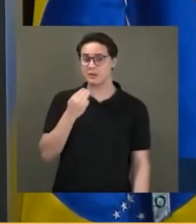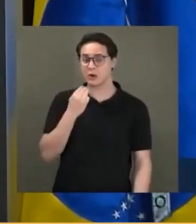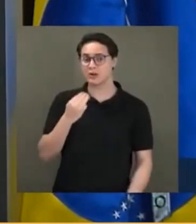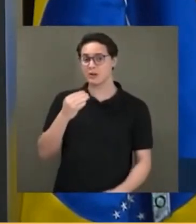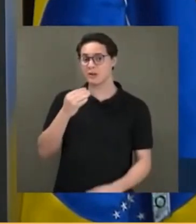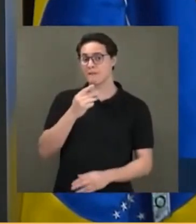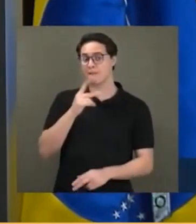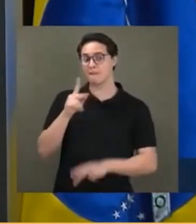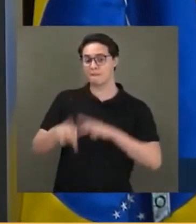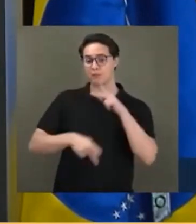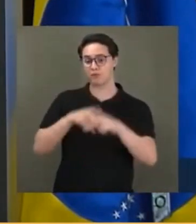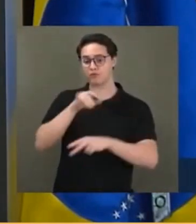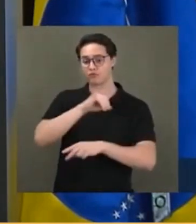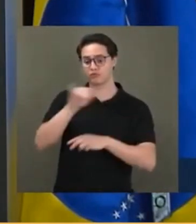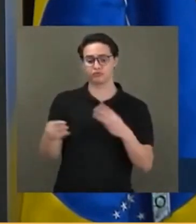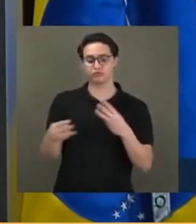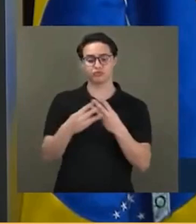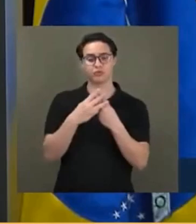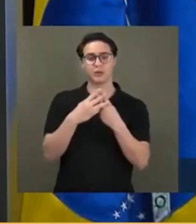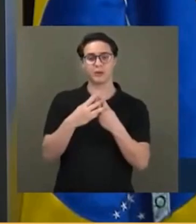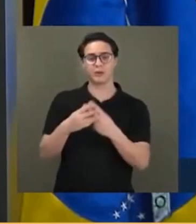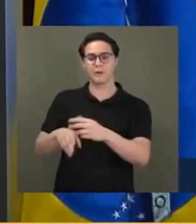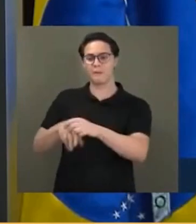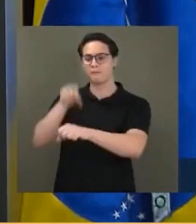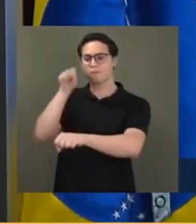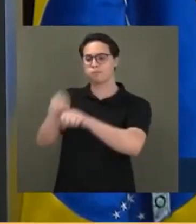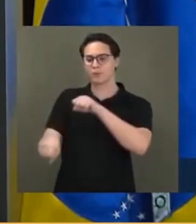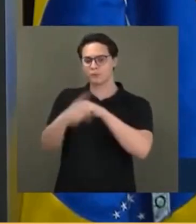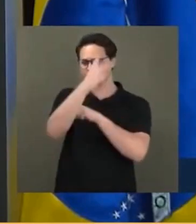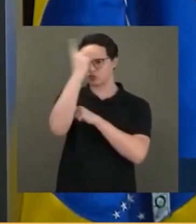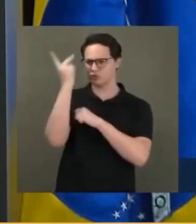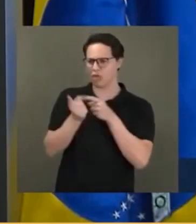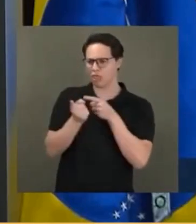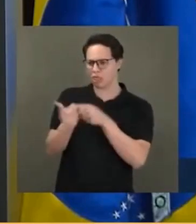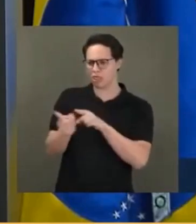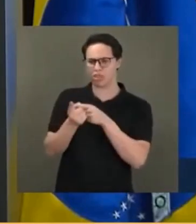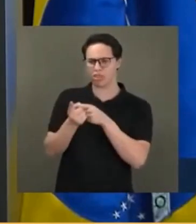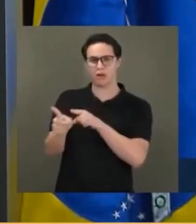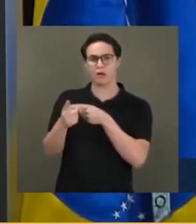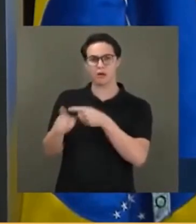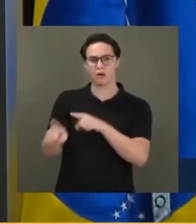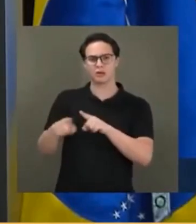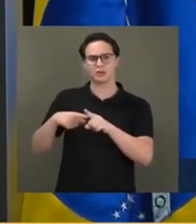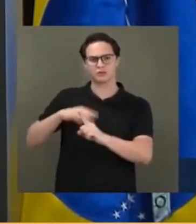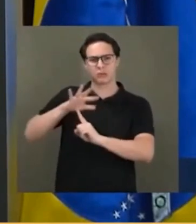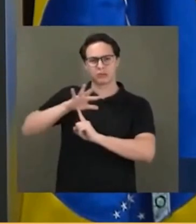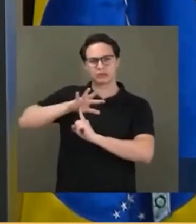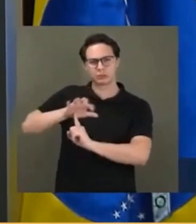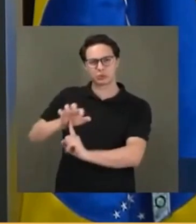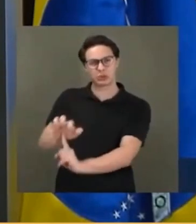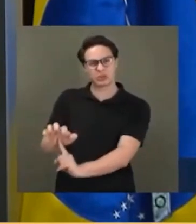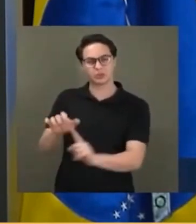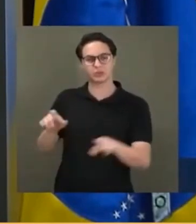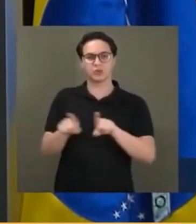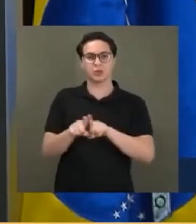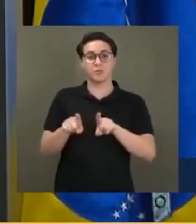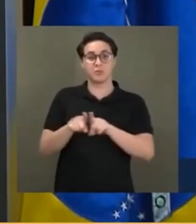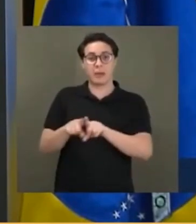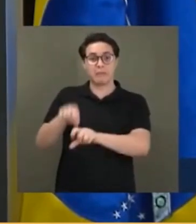judeus foram sistematicamente perseguidos torturados e